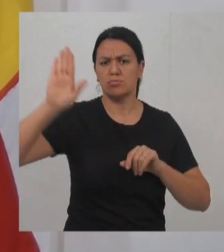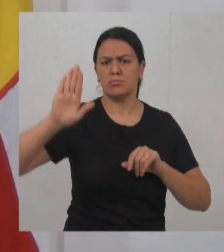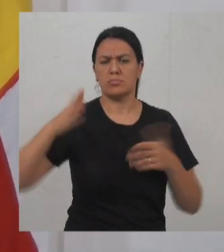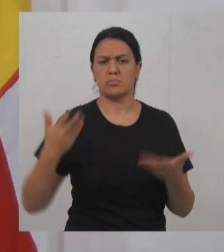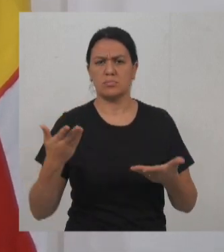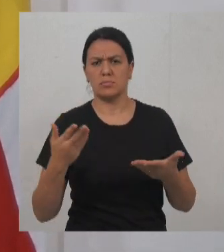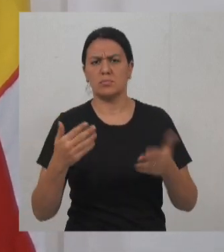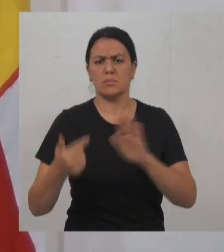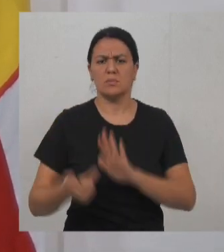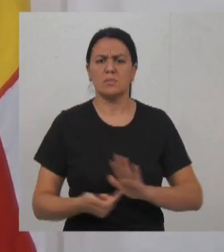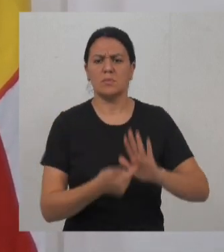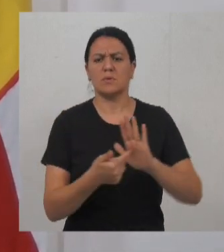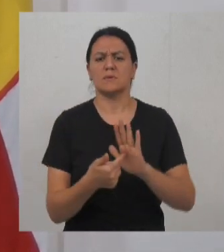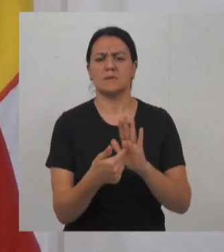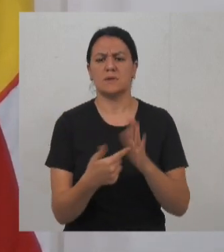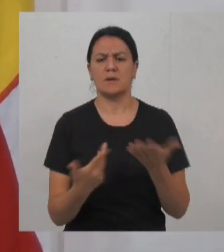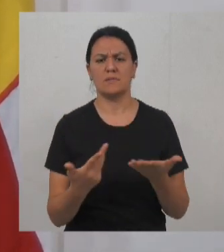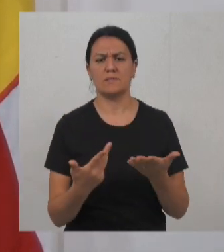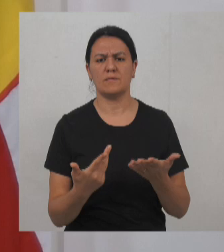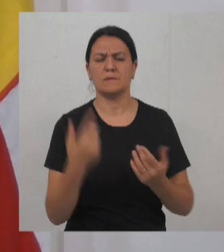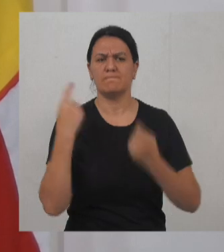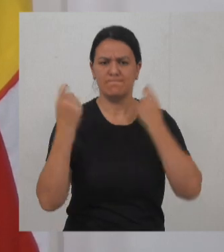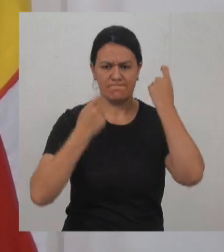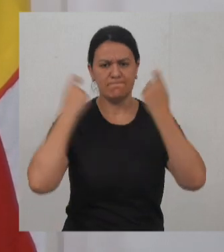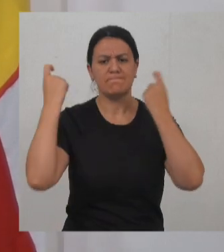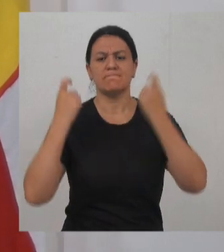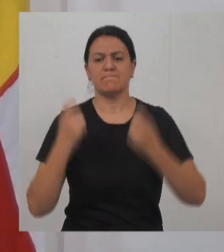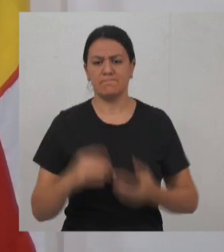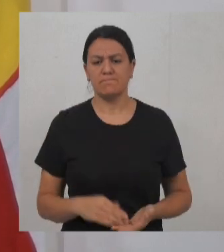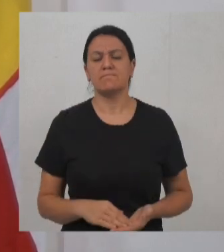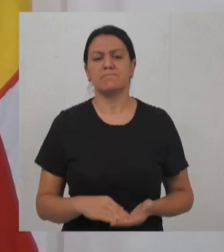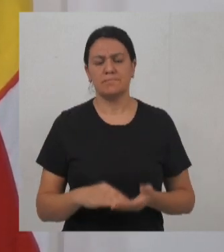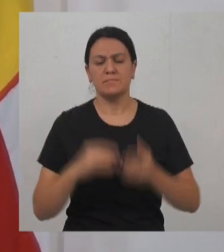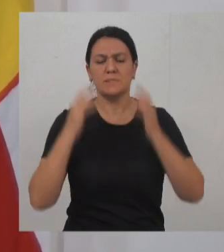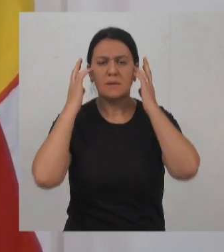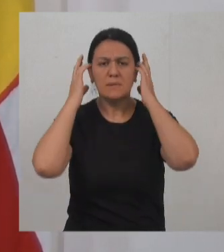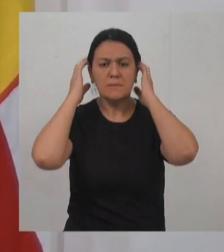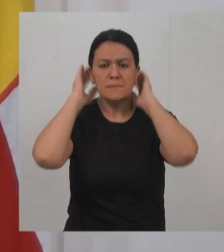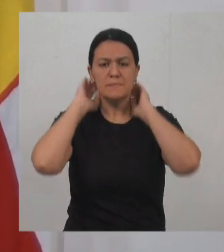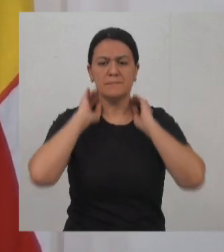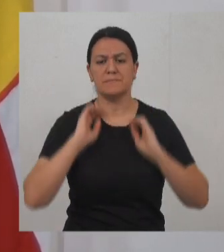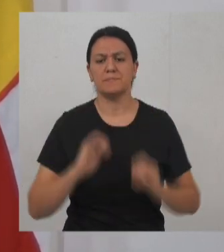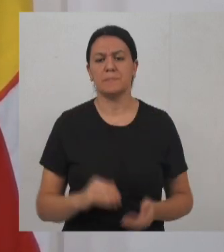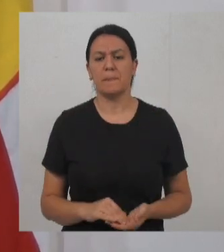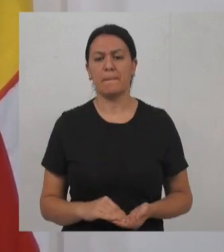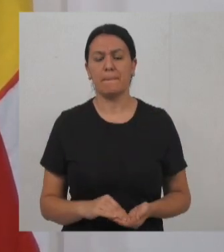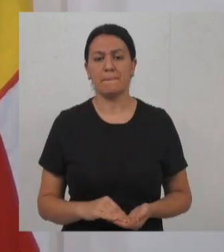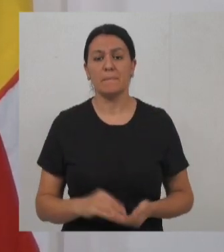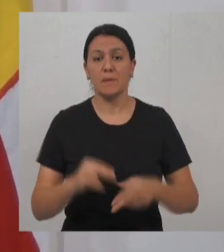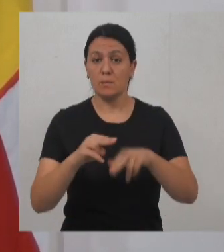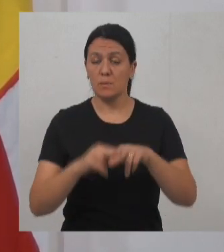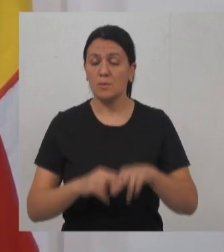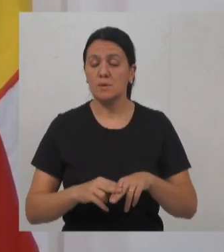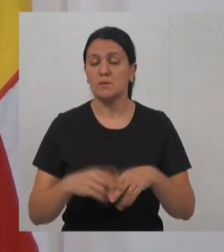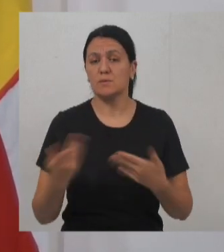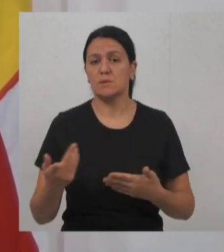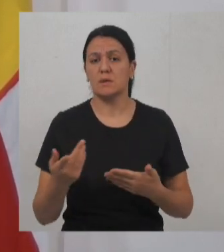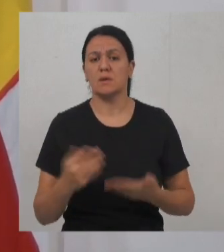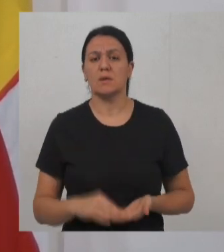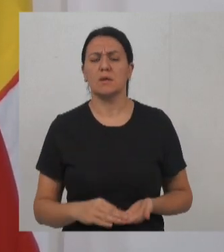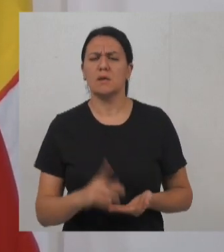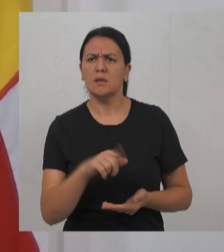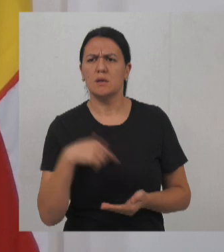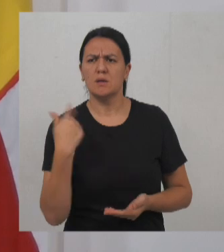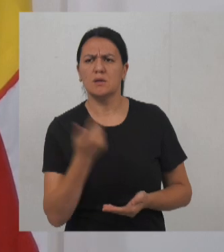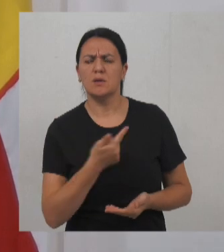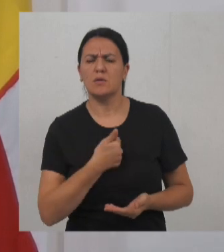se demonstravam preocupantes para enfrentamento. E naquele momento, então, nós tivemos